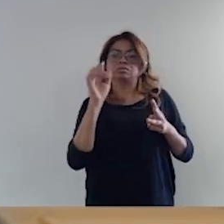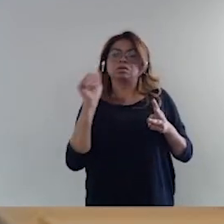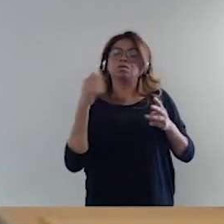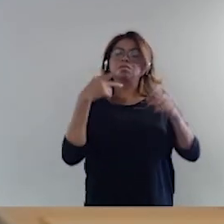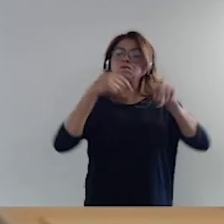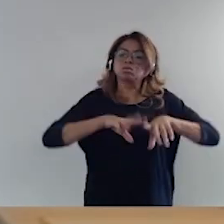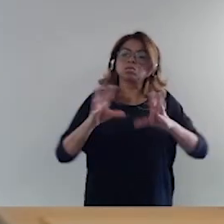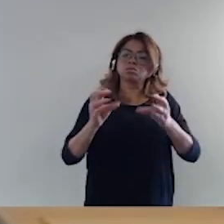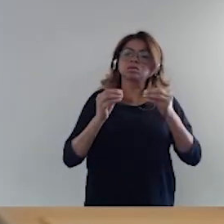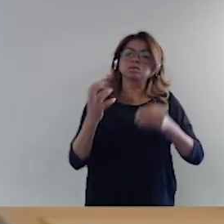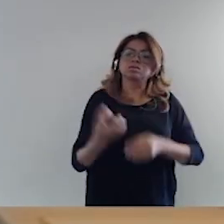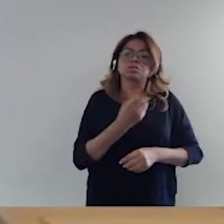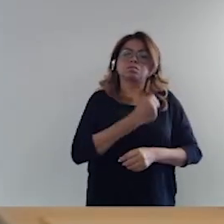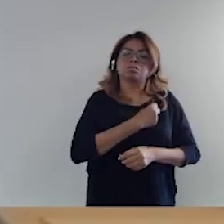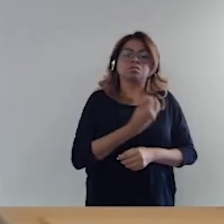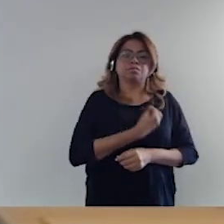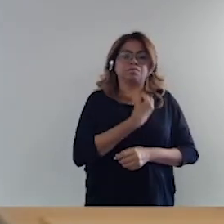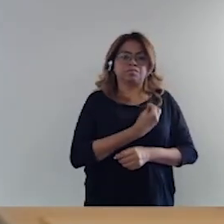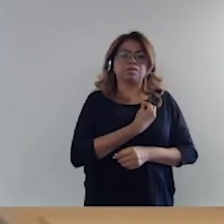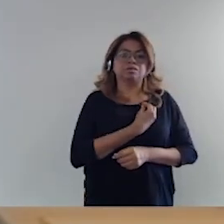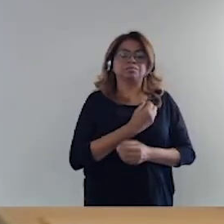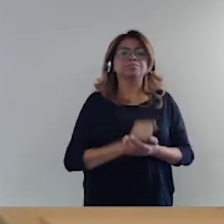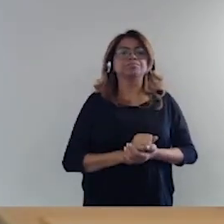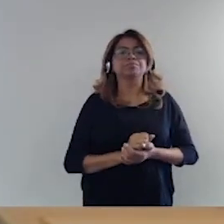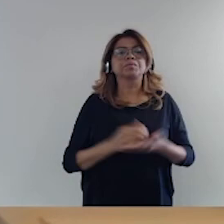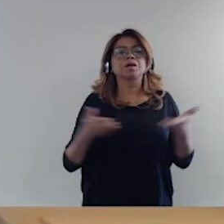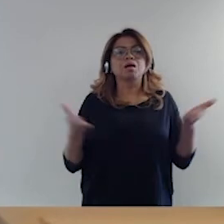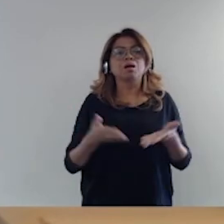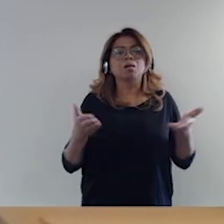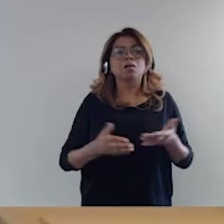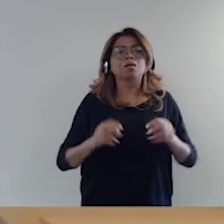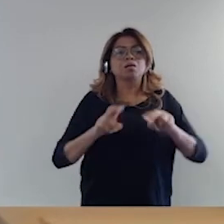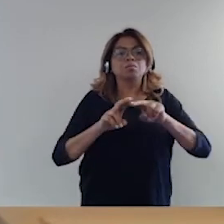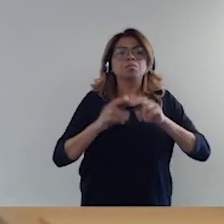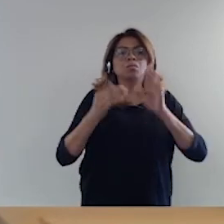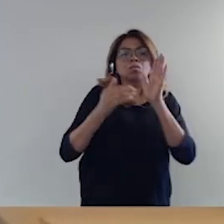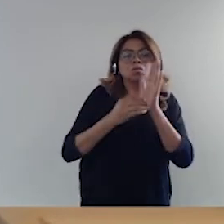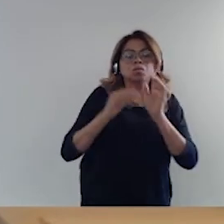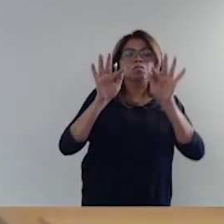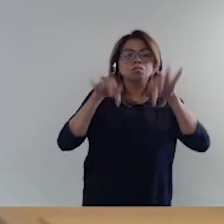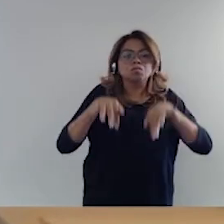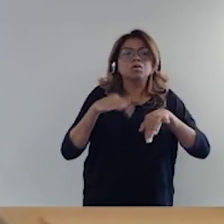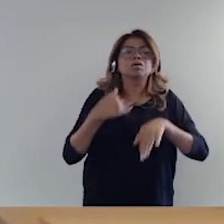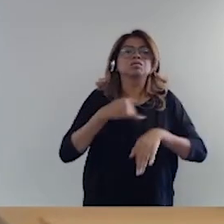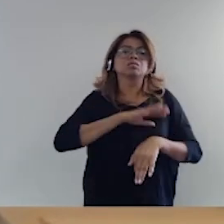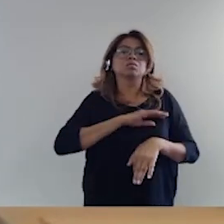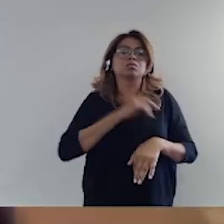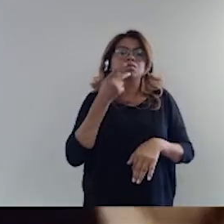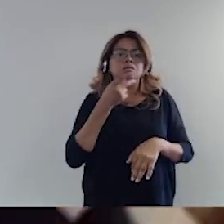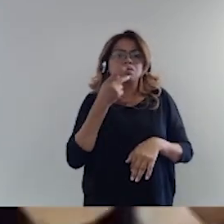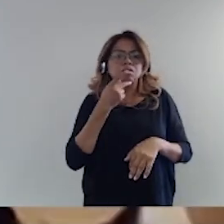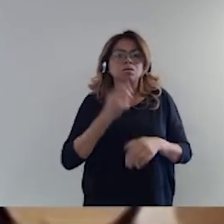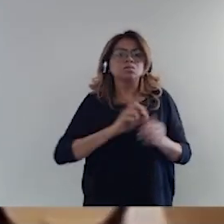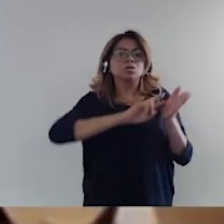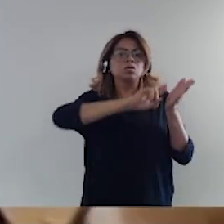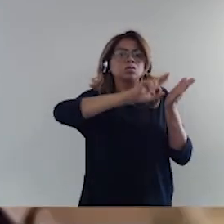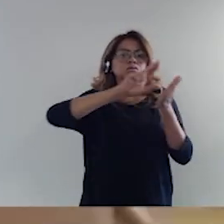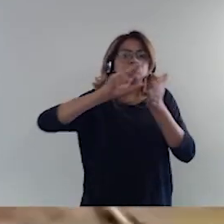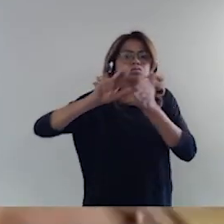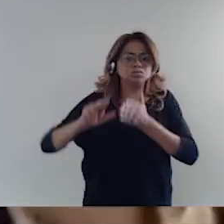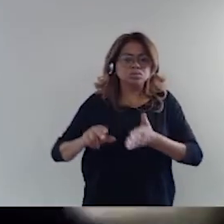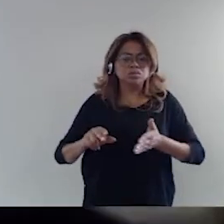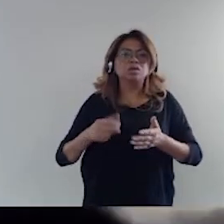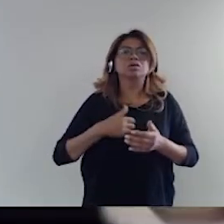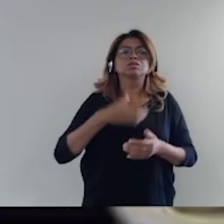salvaram muitas vidas. E agora eu chego por fim, falamos um pouco das múltiplas dimensões da